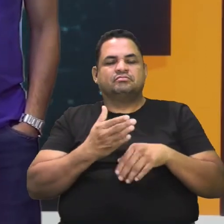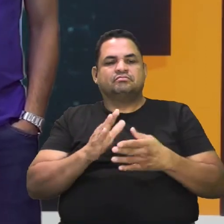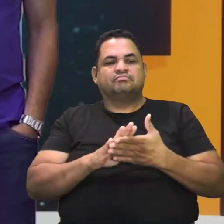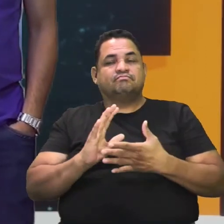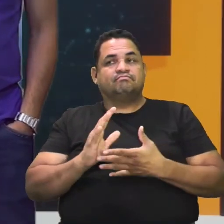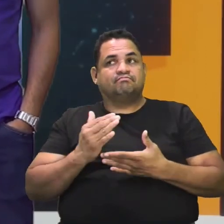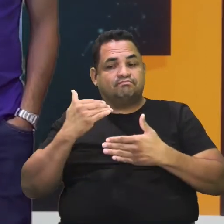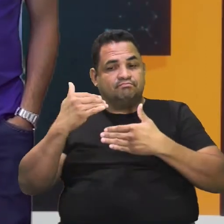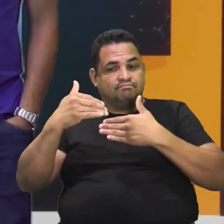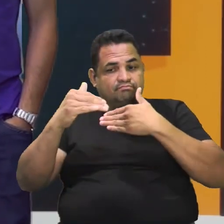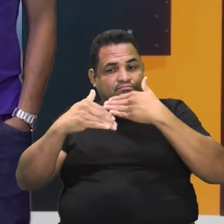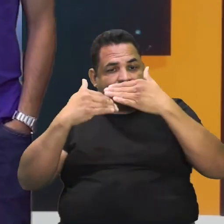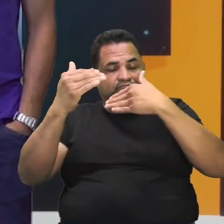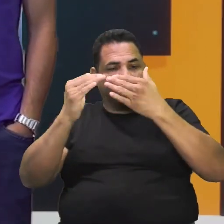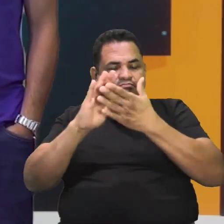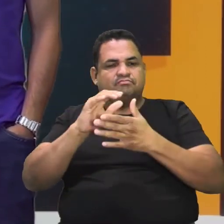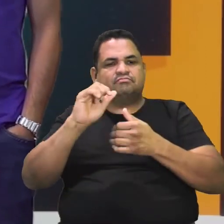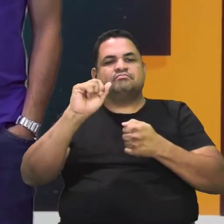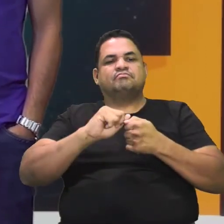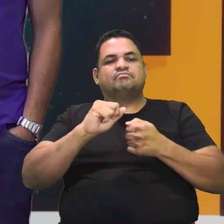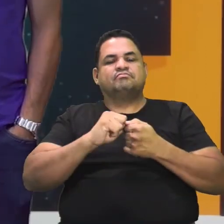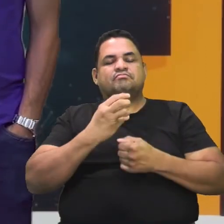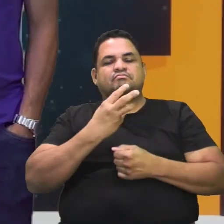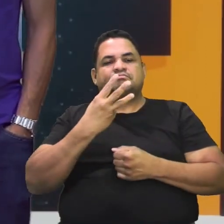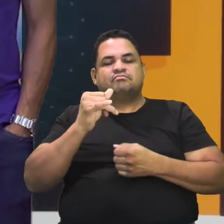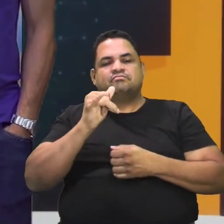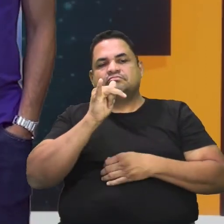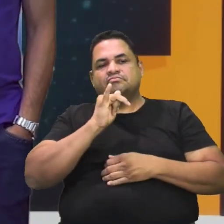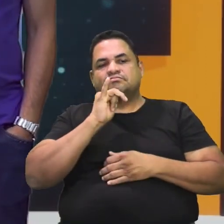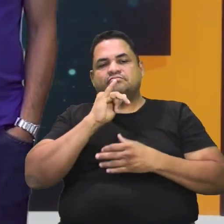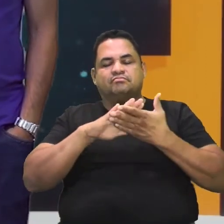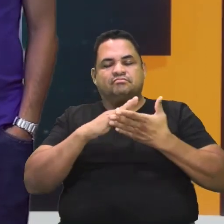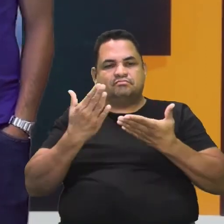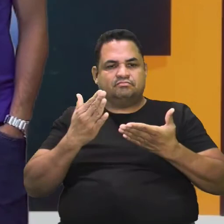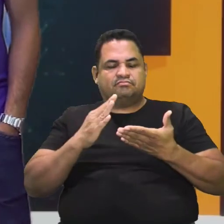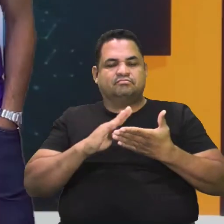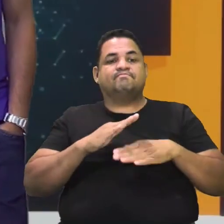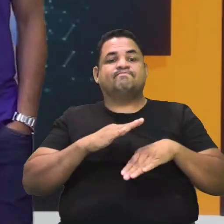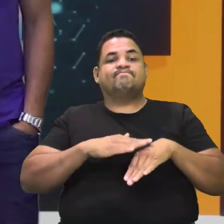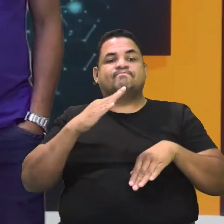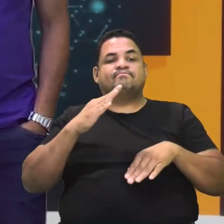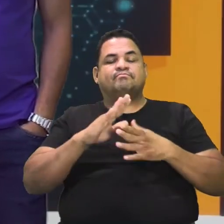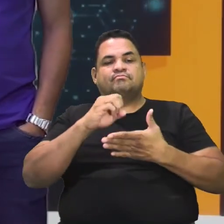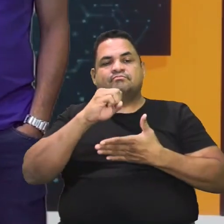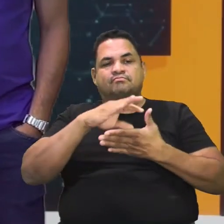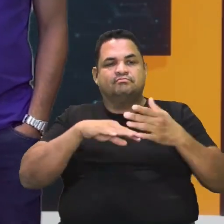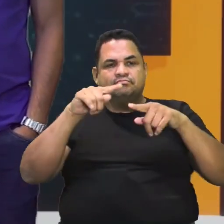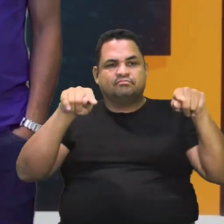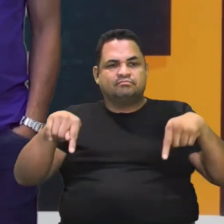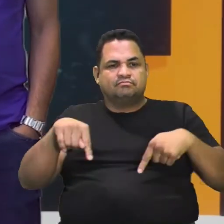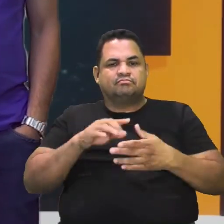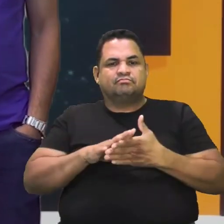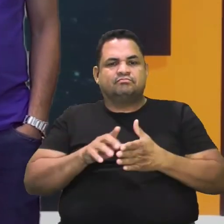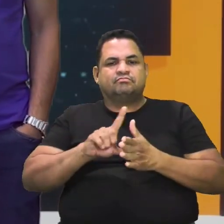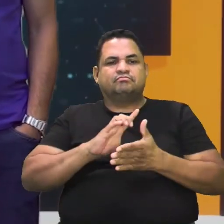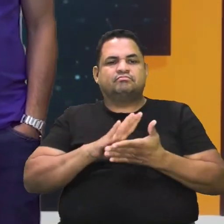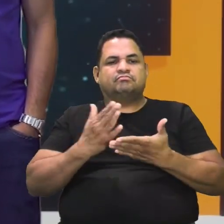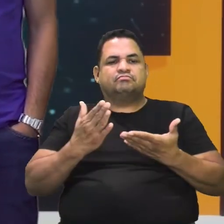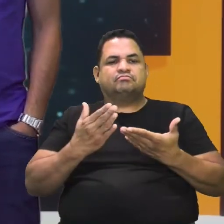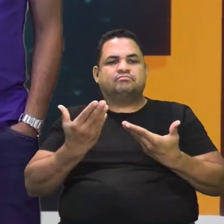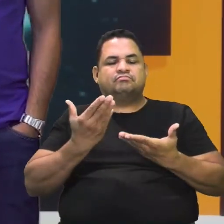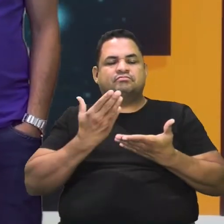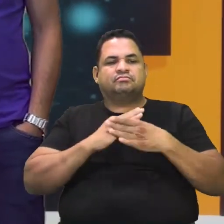que se vai longe. Então, refaça esses 3 exemplos. E, claro, mais ainda as atividades de sala. Antes da